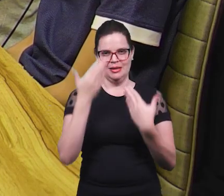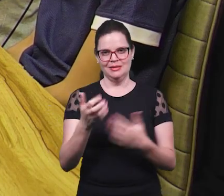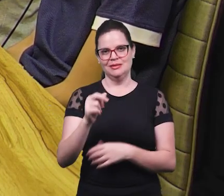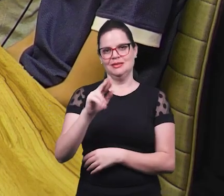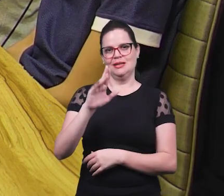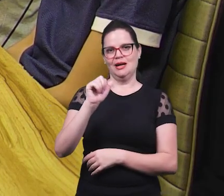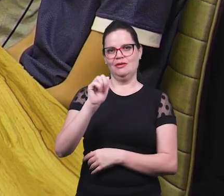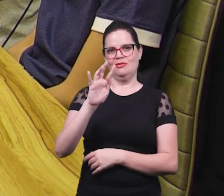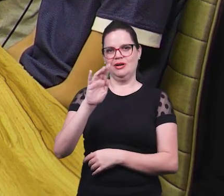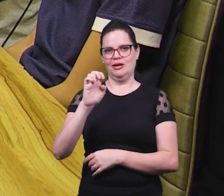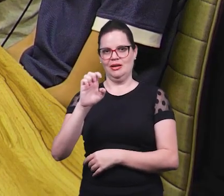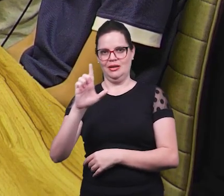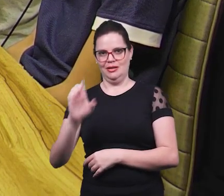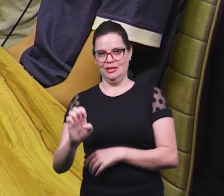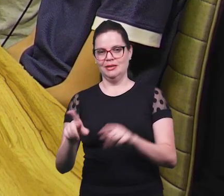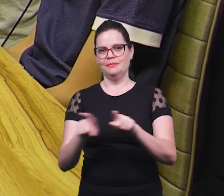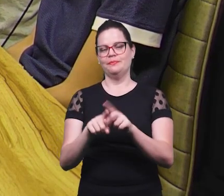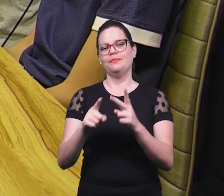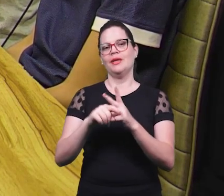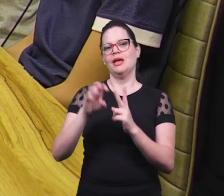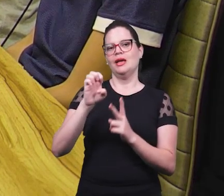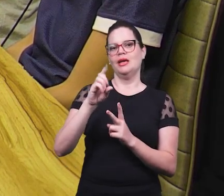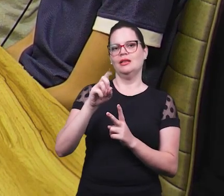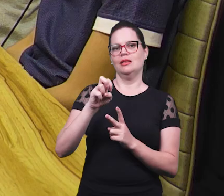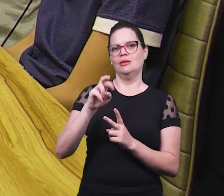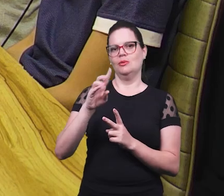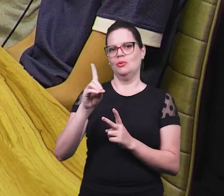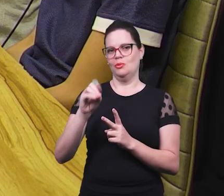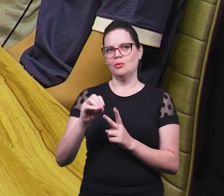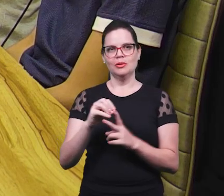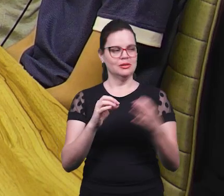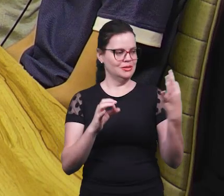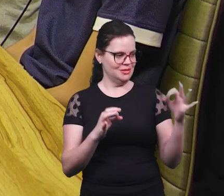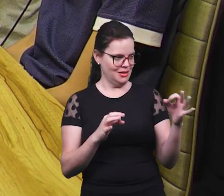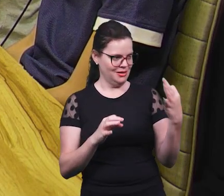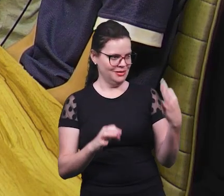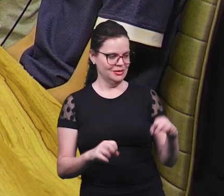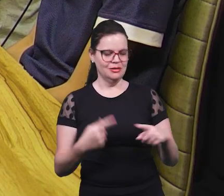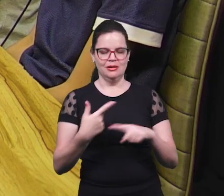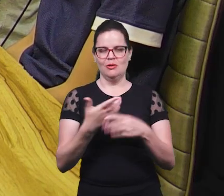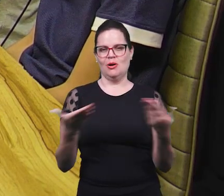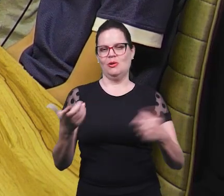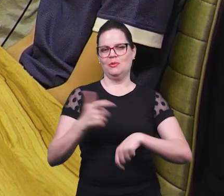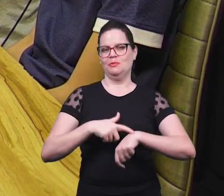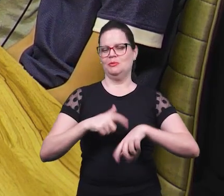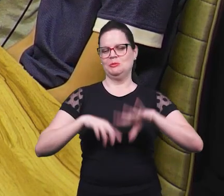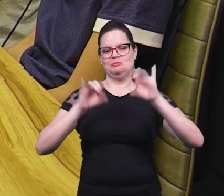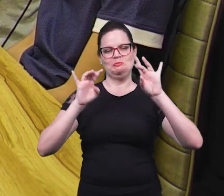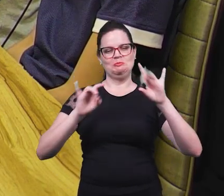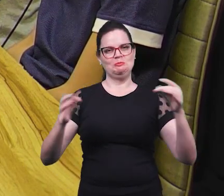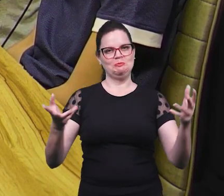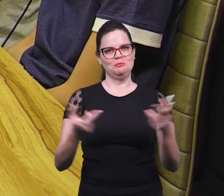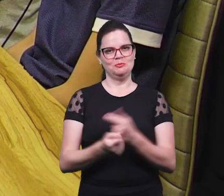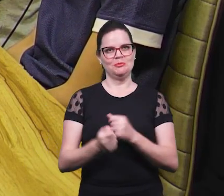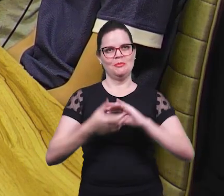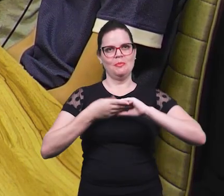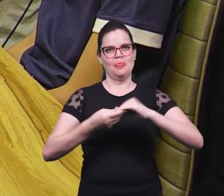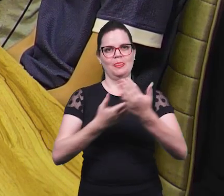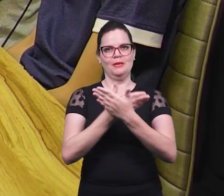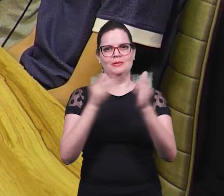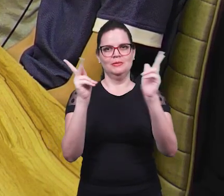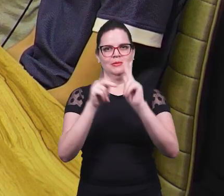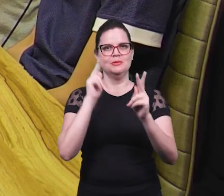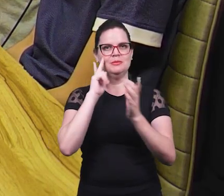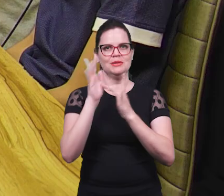da Rafaele, do Eduardo, não é, Vanessa, por esse momento tão enriquecedor. Nós só damos a todos